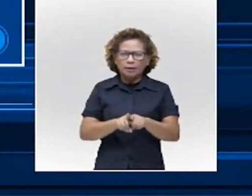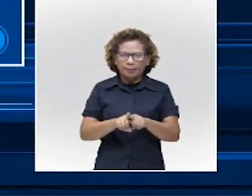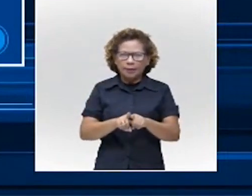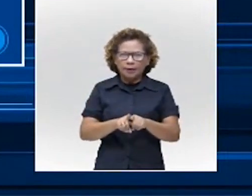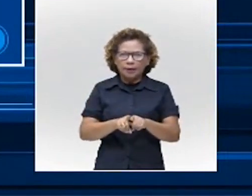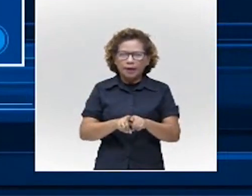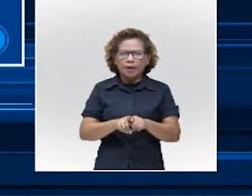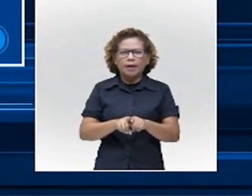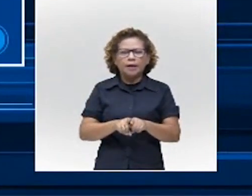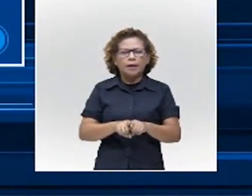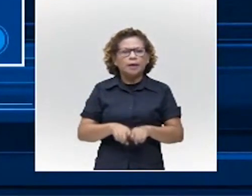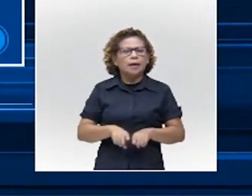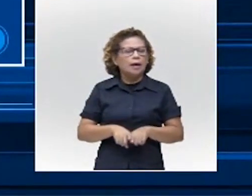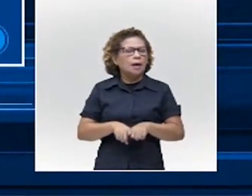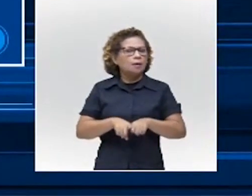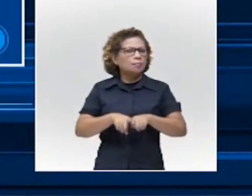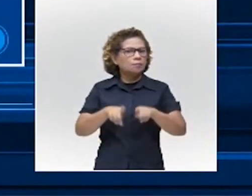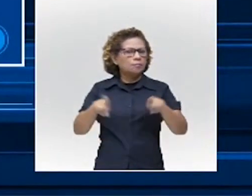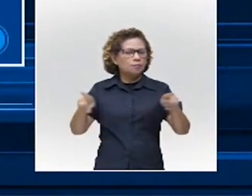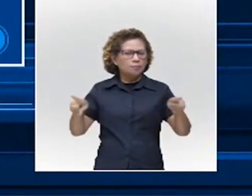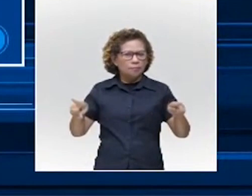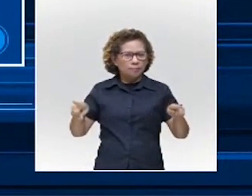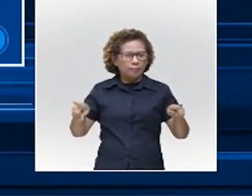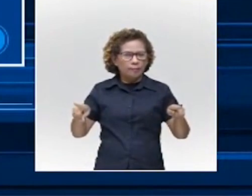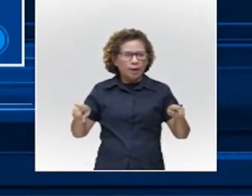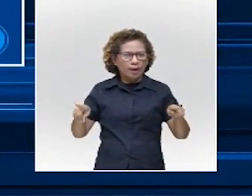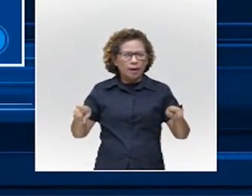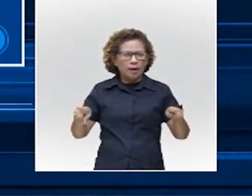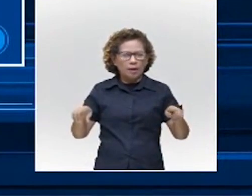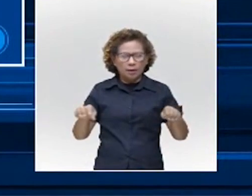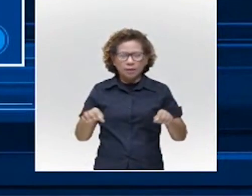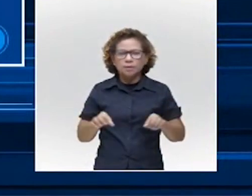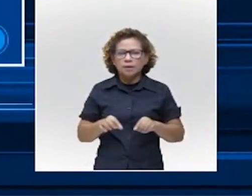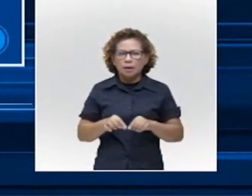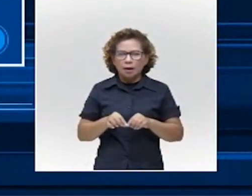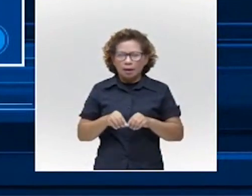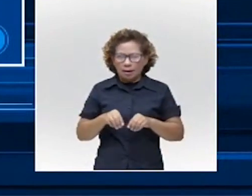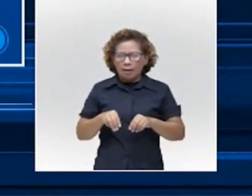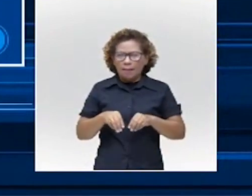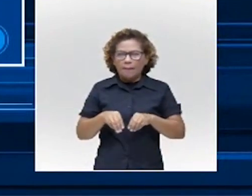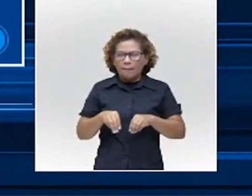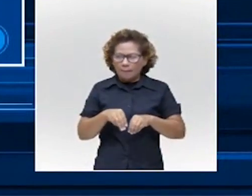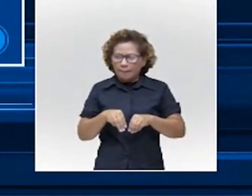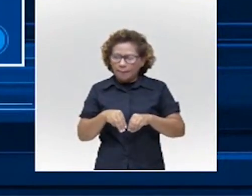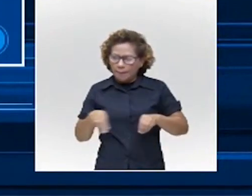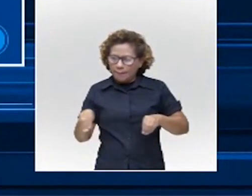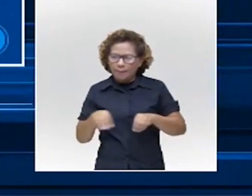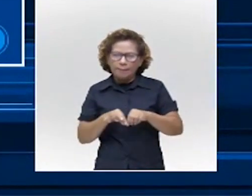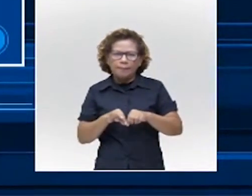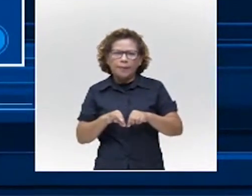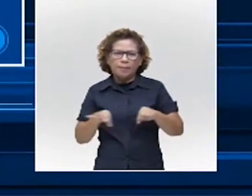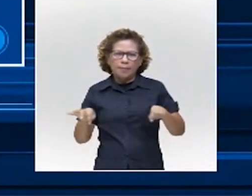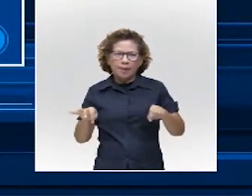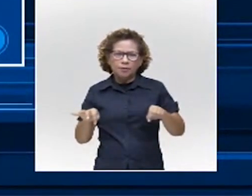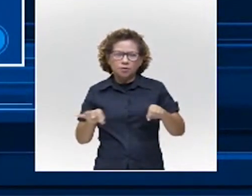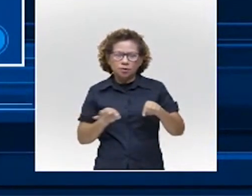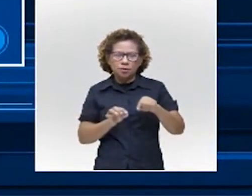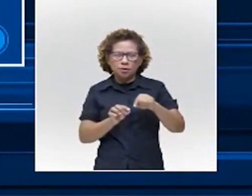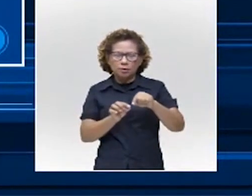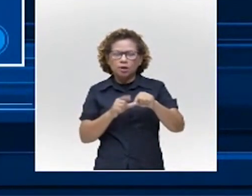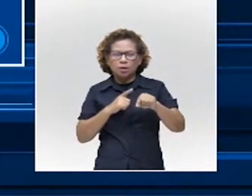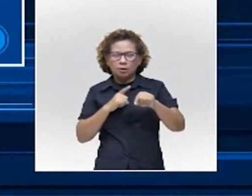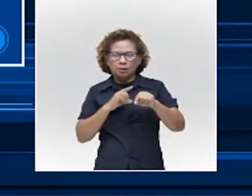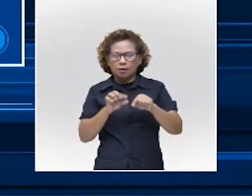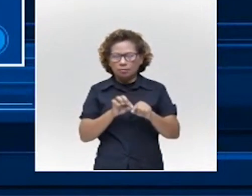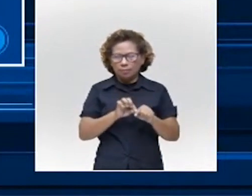somente trabalhar em relação às medidas do triângulo. Você verifica, até mesmo pelos desenhos, que nós